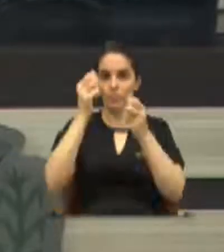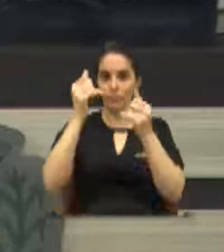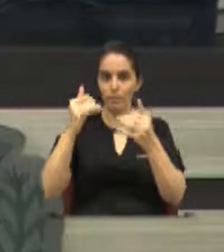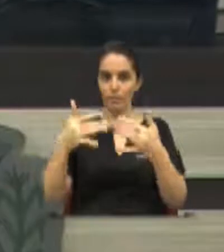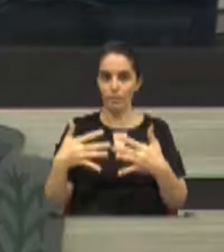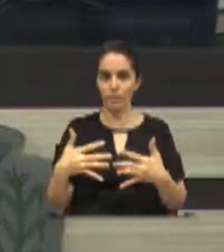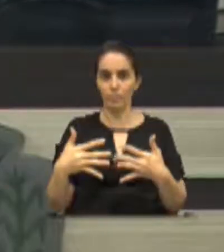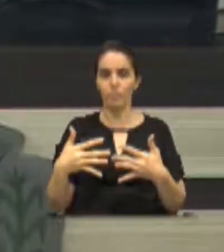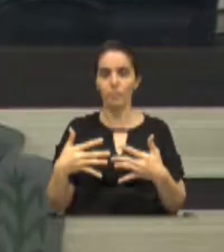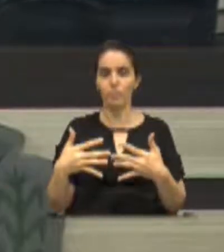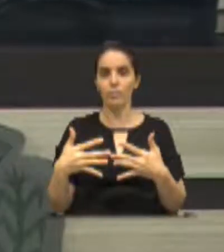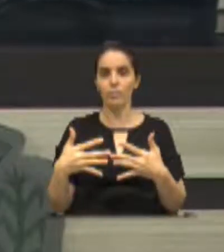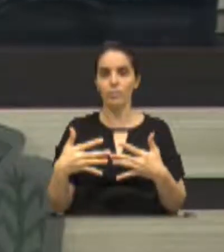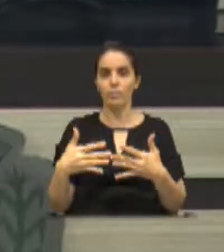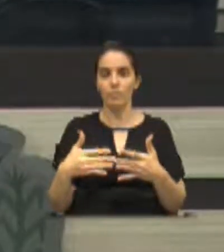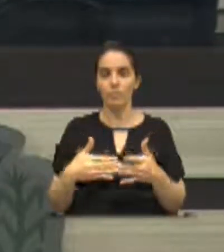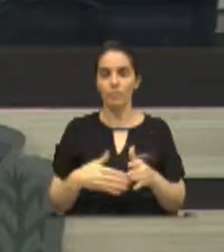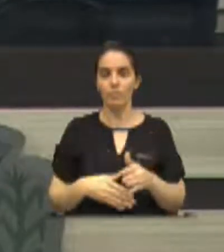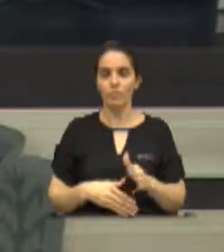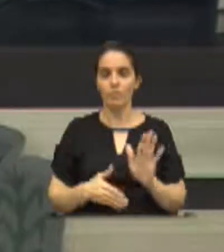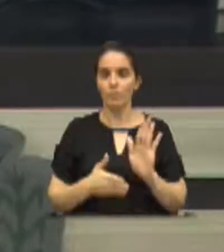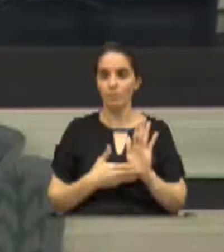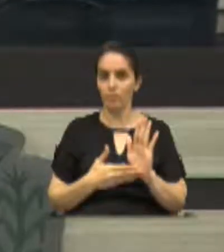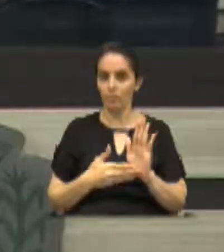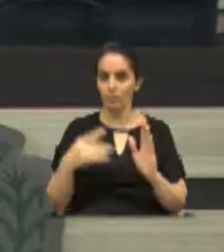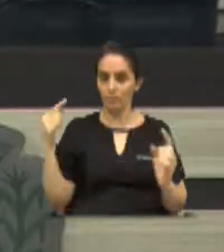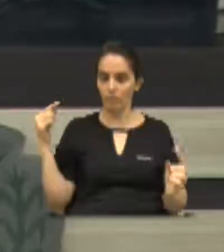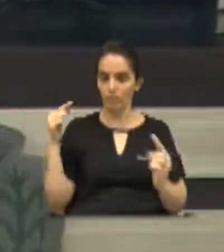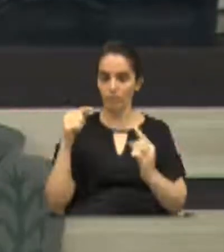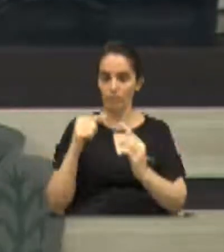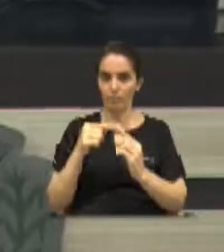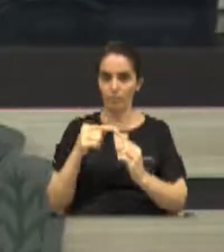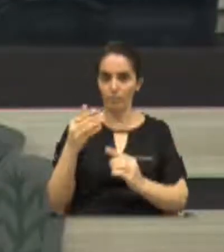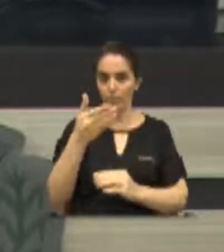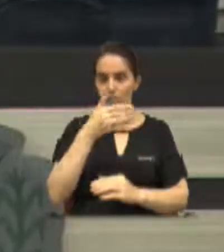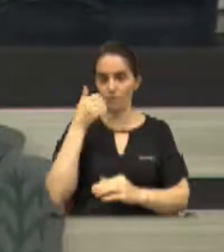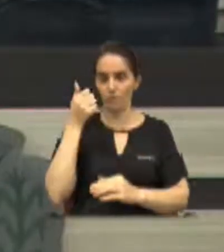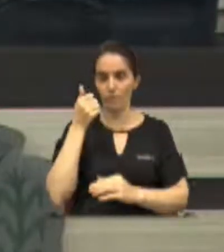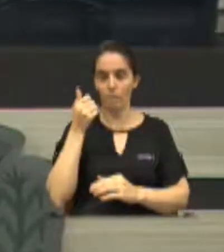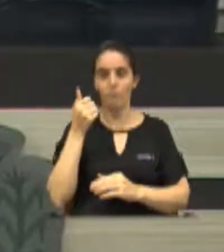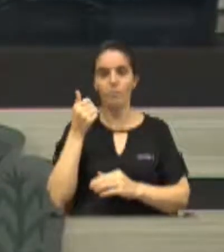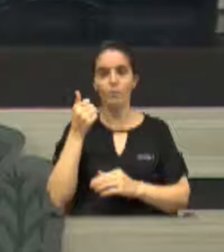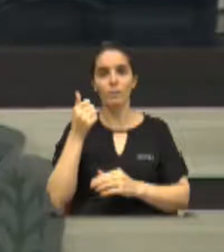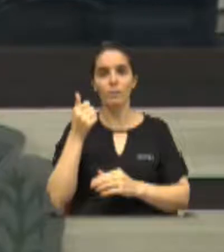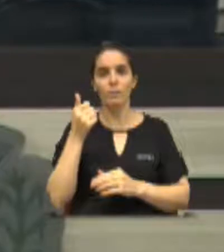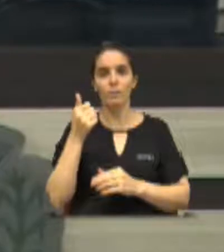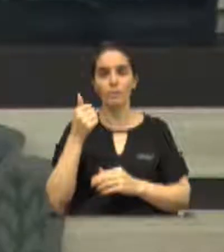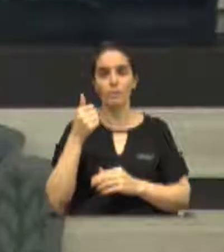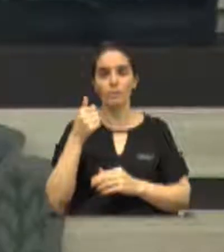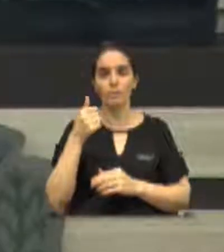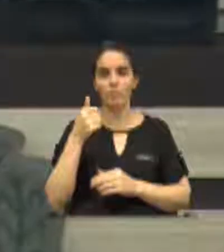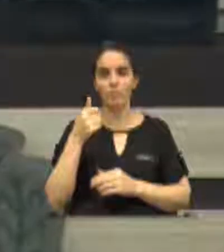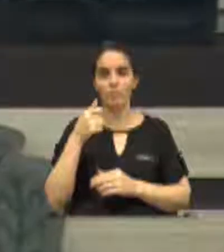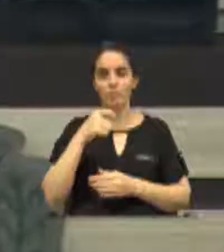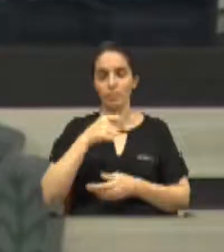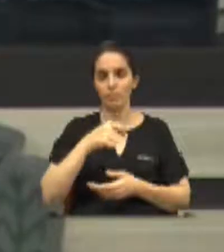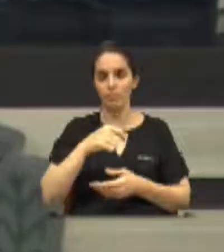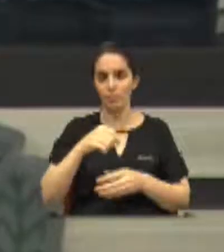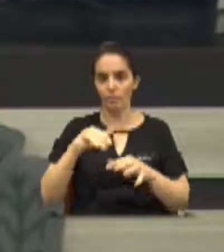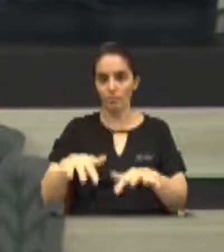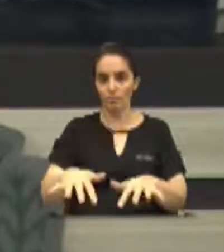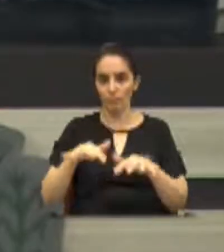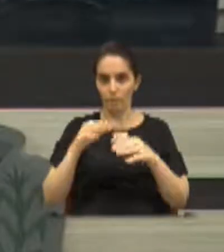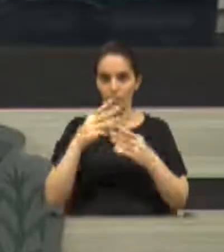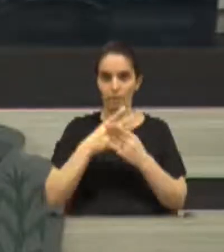Justificativa. A proposição tem por finalidade o melhor desenvolvimento dos trabalhos. Vereador Plenário, vereador Vitório